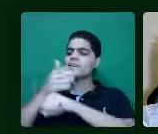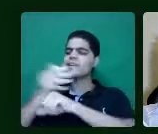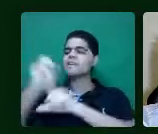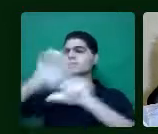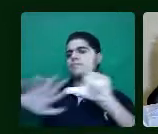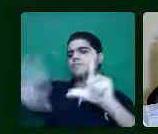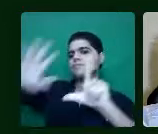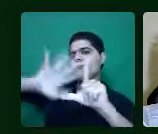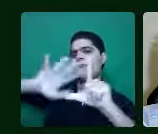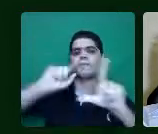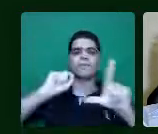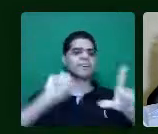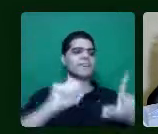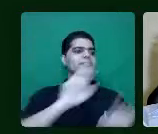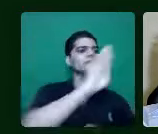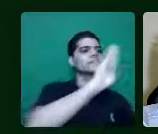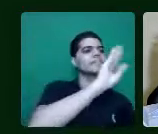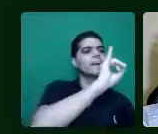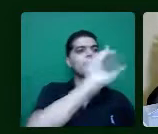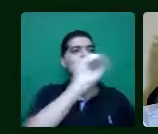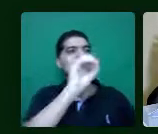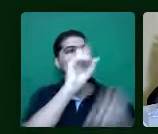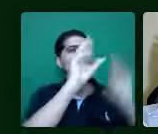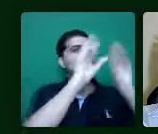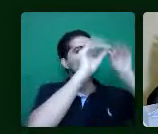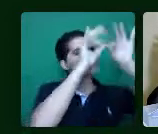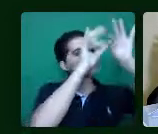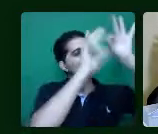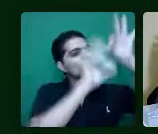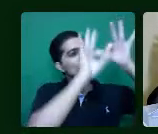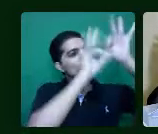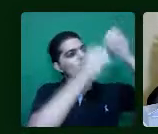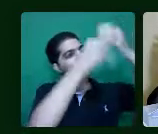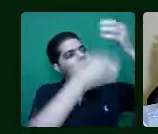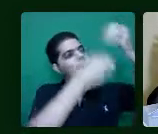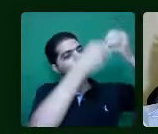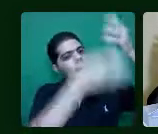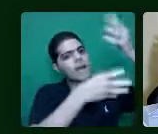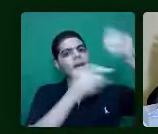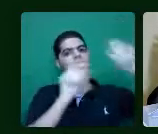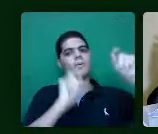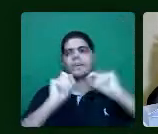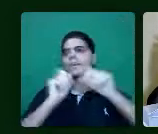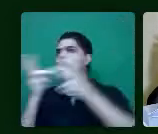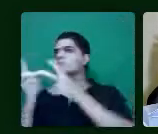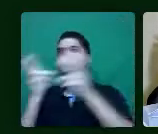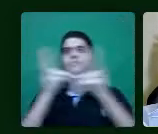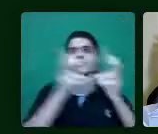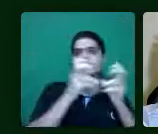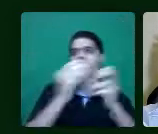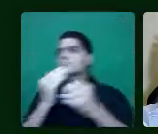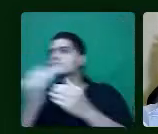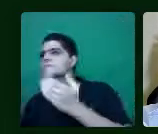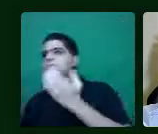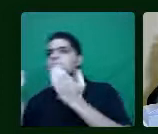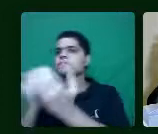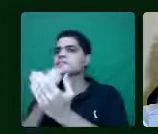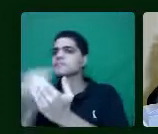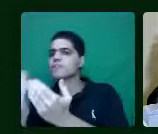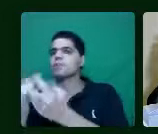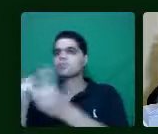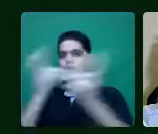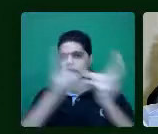vai preencher a mini bio, aonde que você vai ver as solicitações. Então, como eu expliquei, vai ter um canal ali, que a gente chama de canal, né? Na